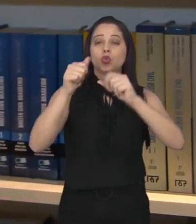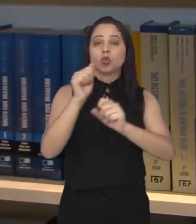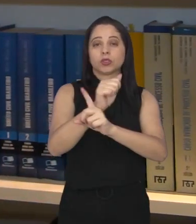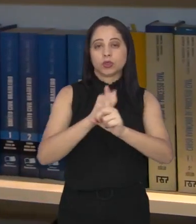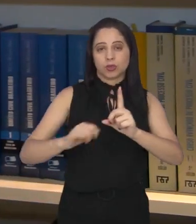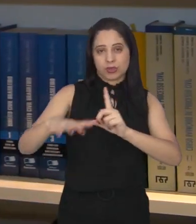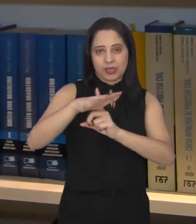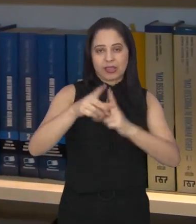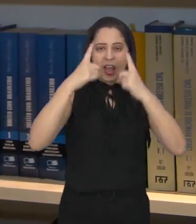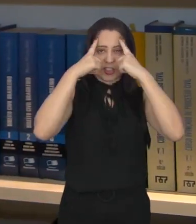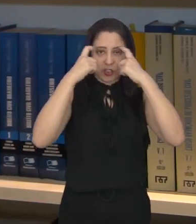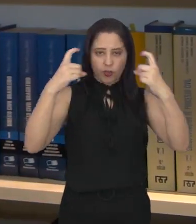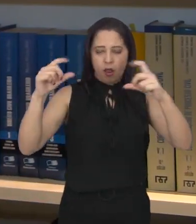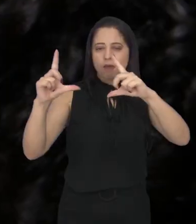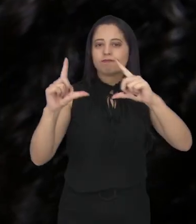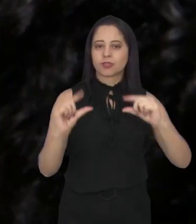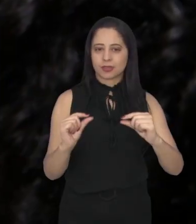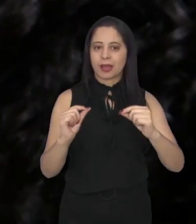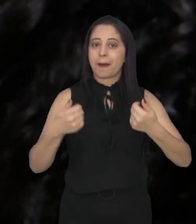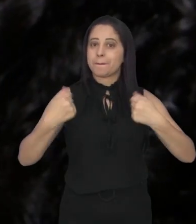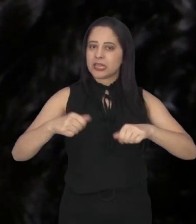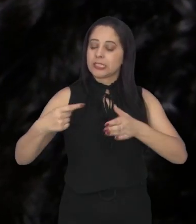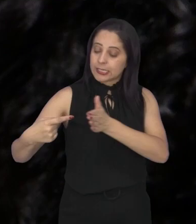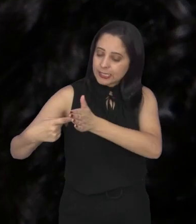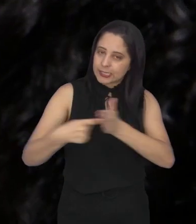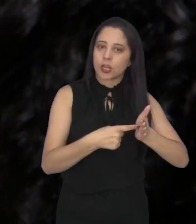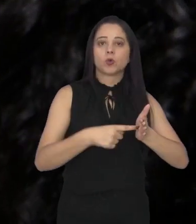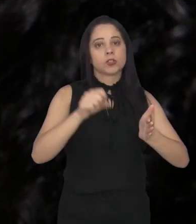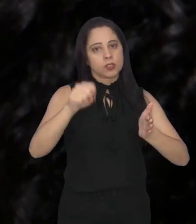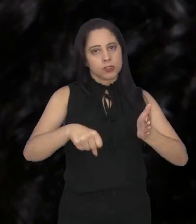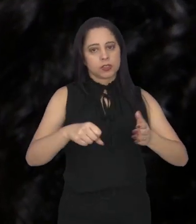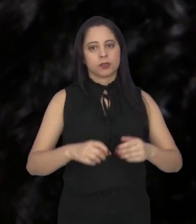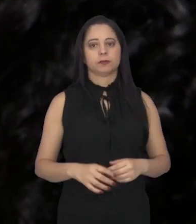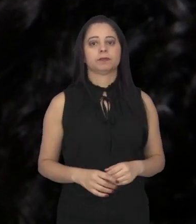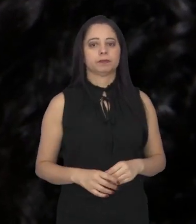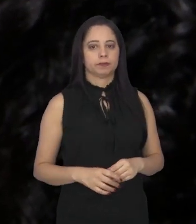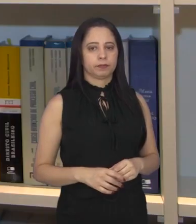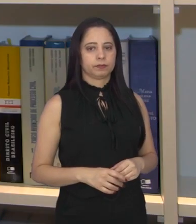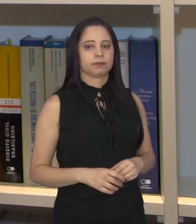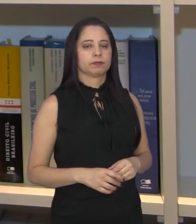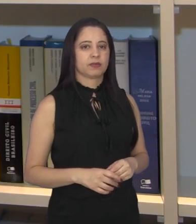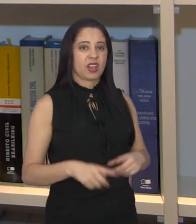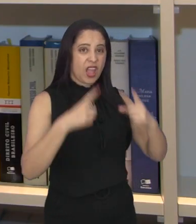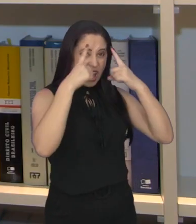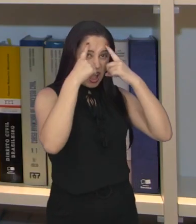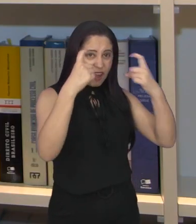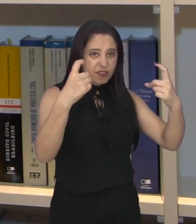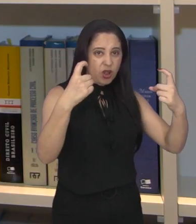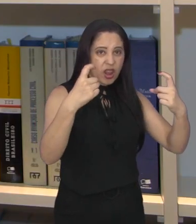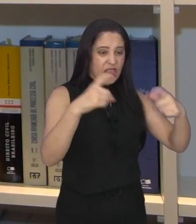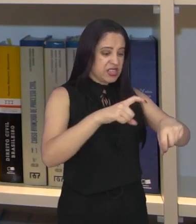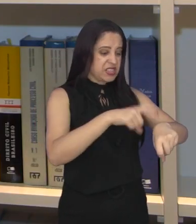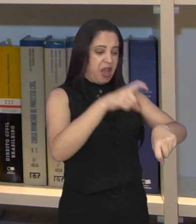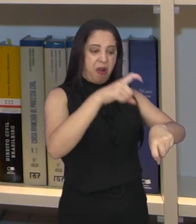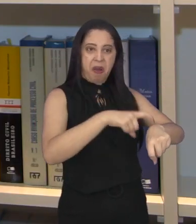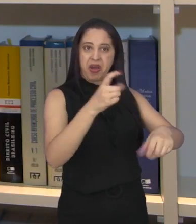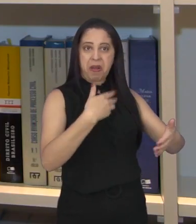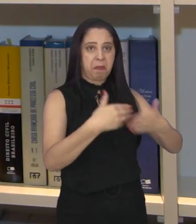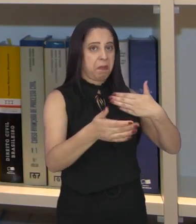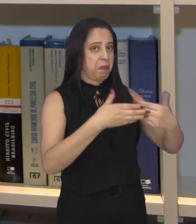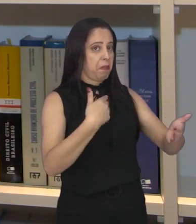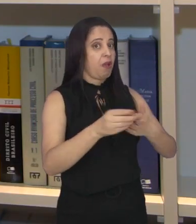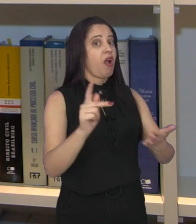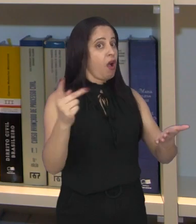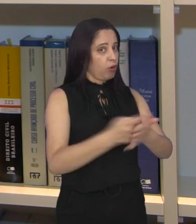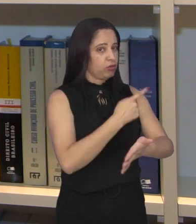sociedade, para reduzirmos a violência contra mulheres é preciso denunciar os agressores. A violência ela não tem hora nem dia para